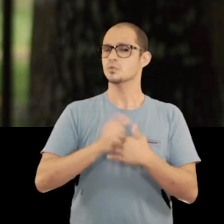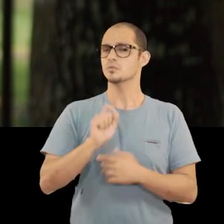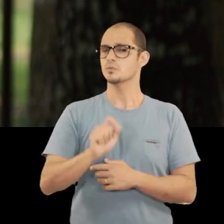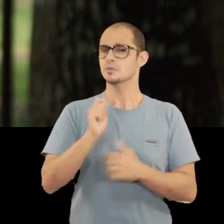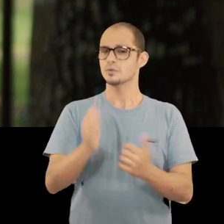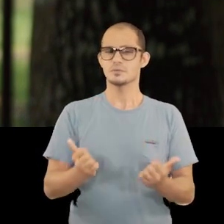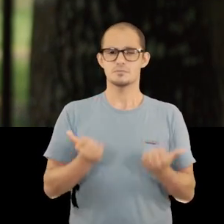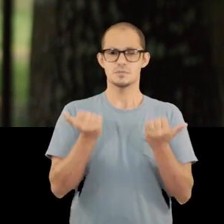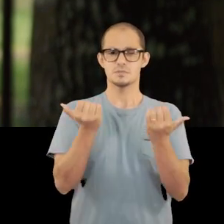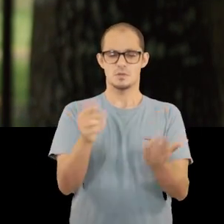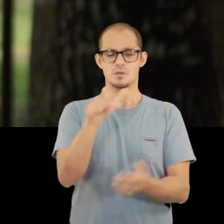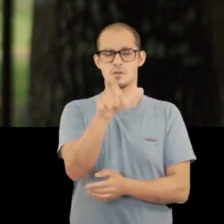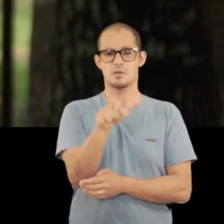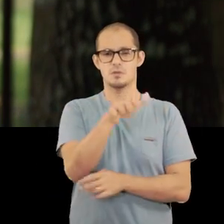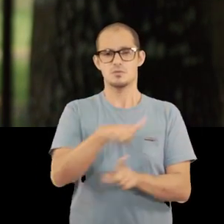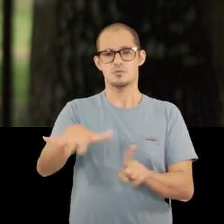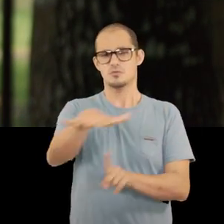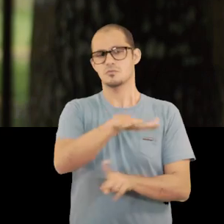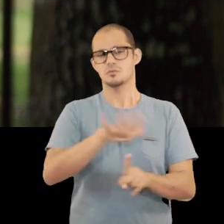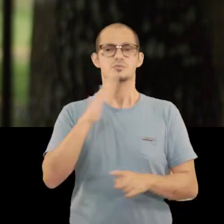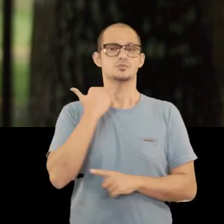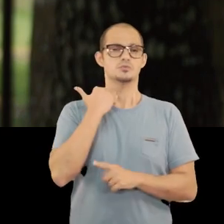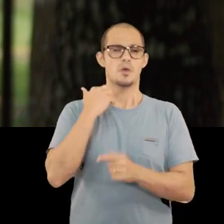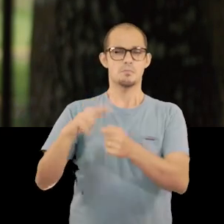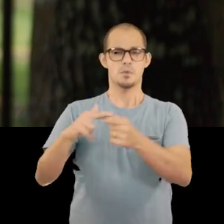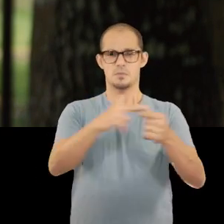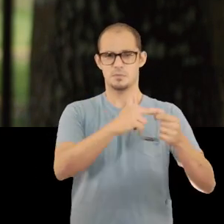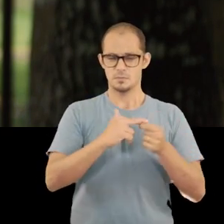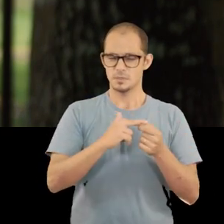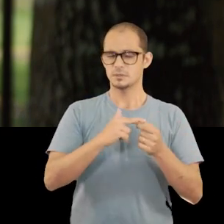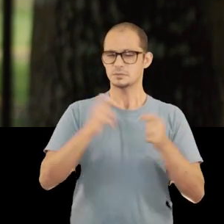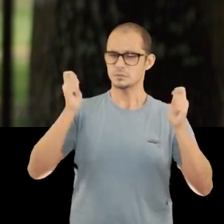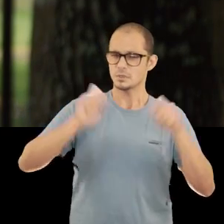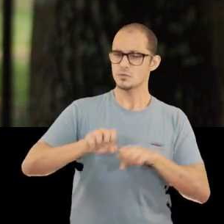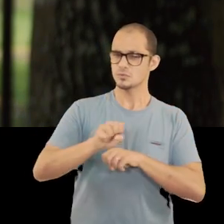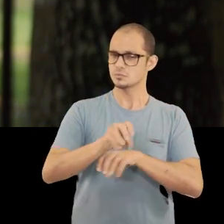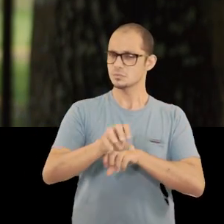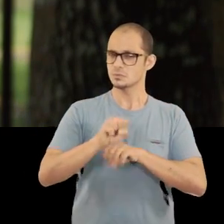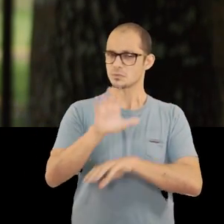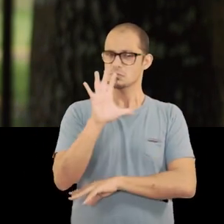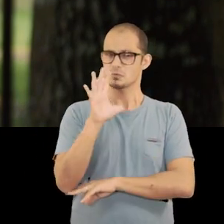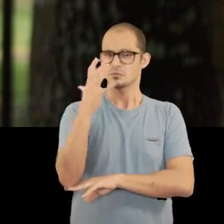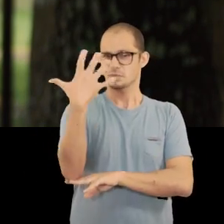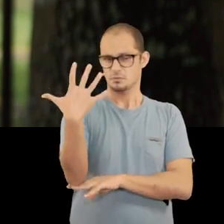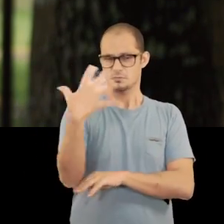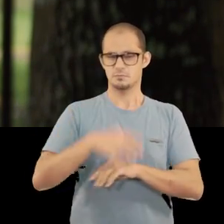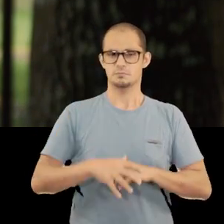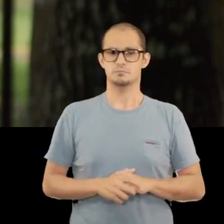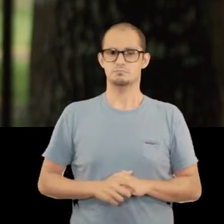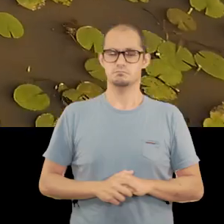papel de propiciar a sociedade de Juiz de Fora e região a possibilidade de uma